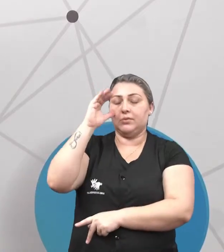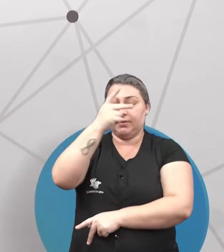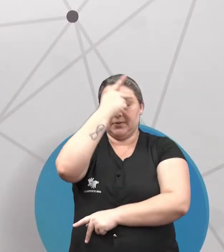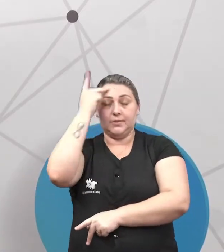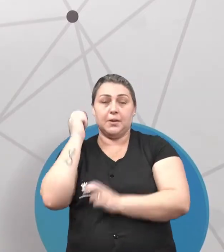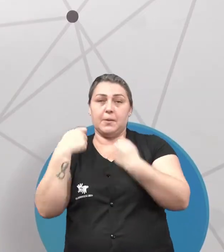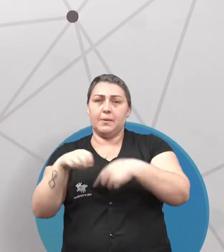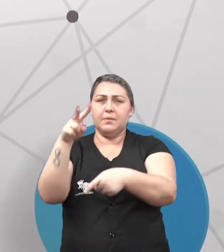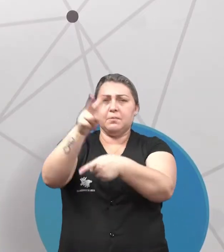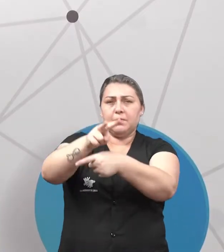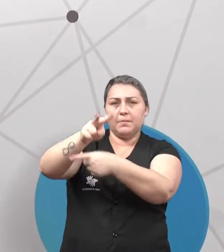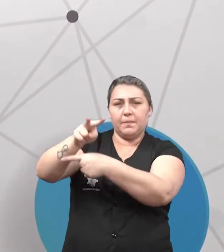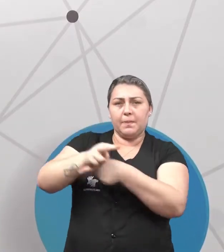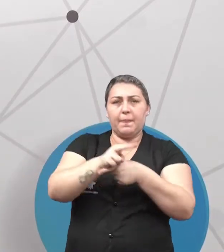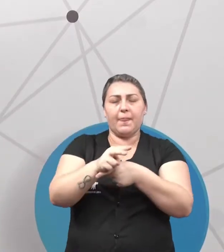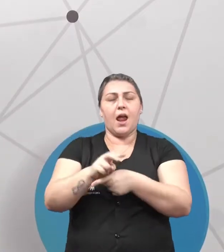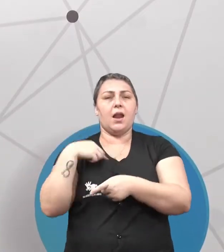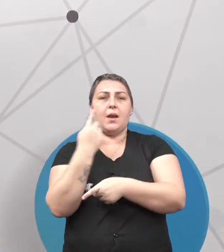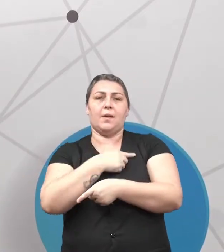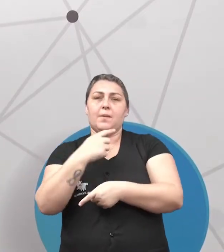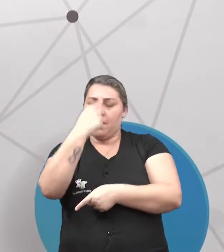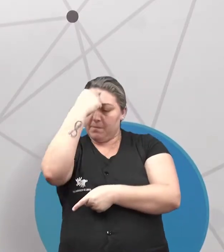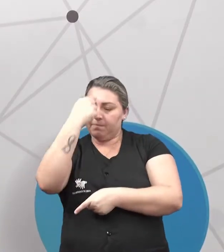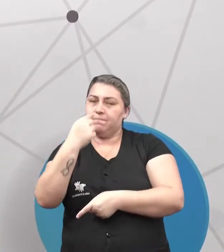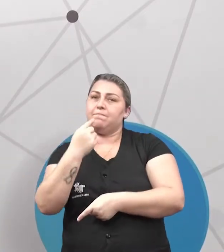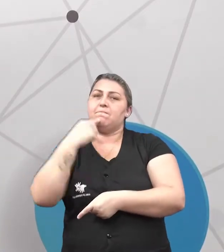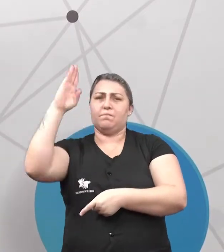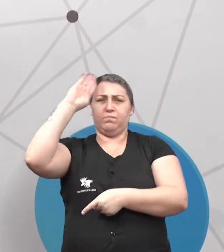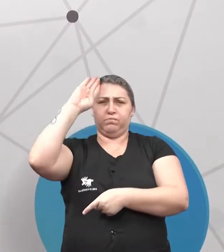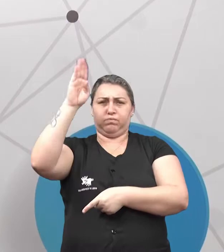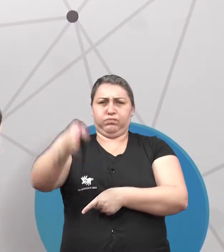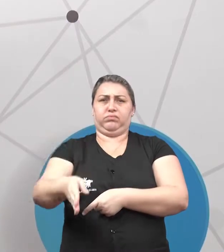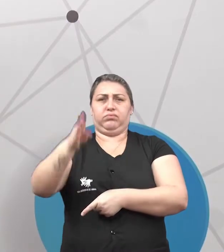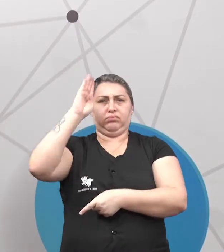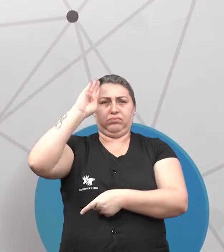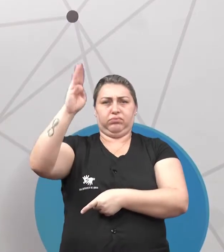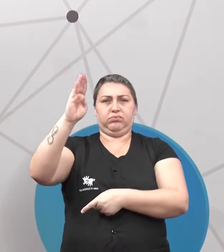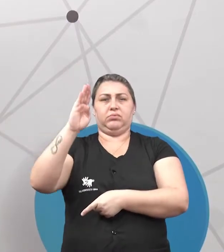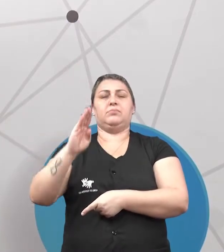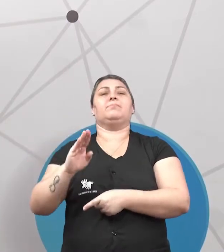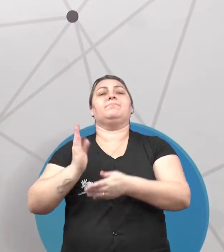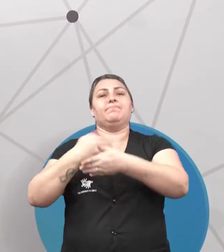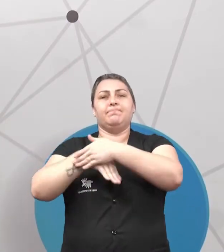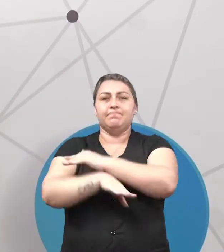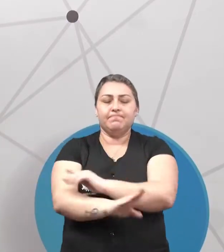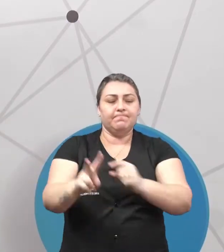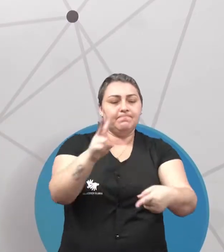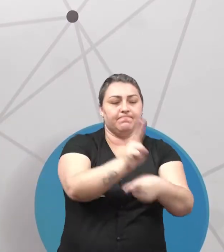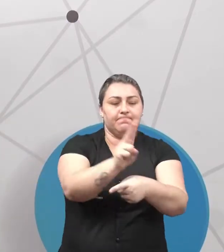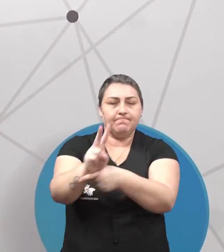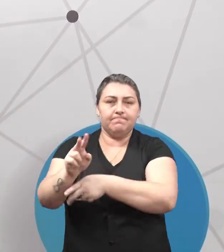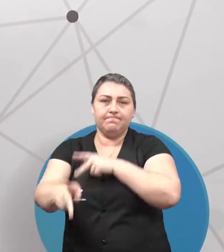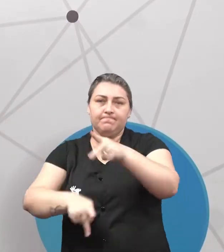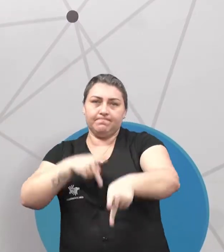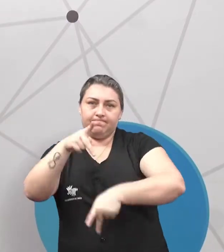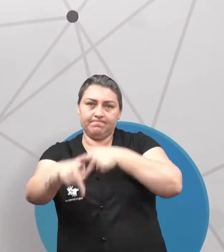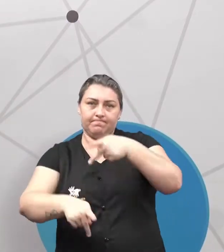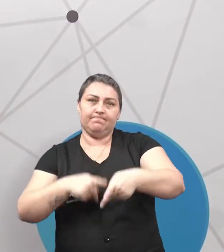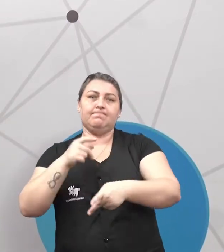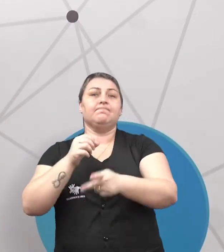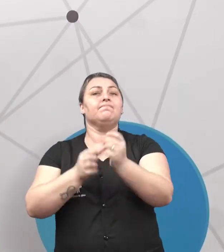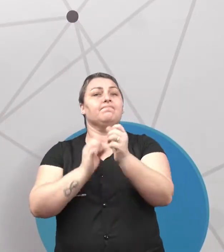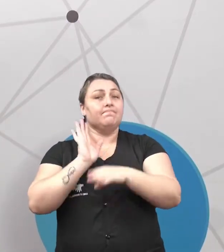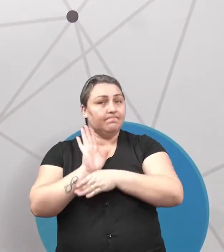precisam de proteção. Então a gente vai ter a figura de um general, né? Um general que vai guardar todo mundo, que vai reger aí a defesa,